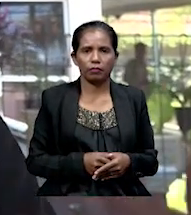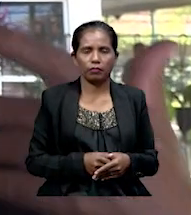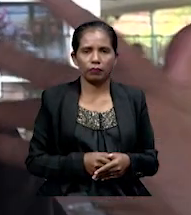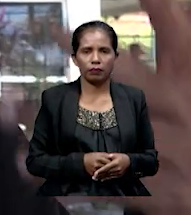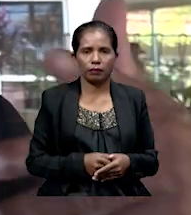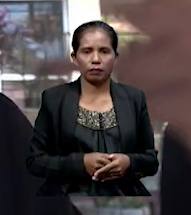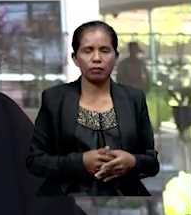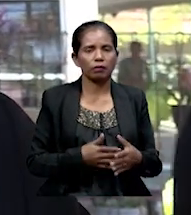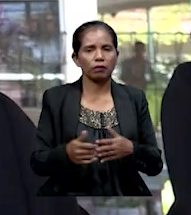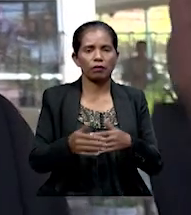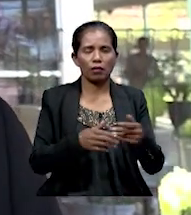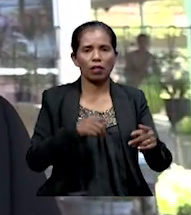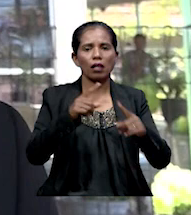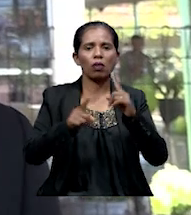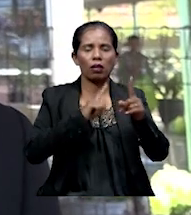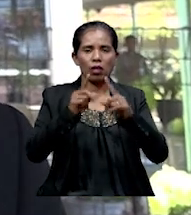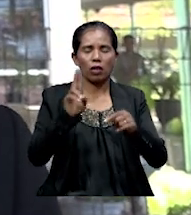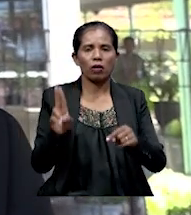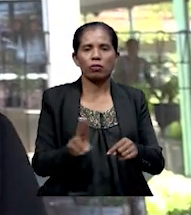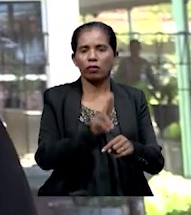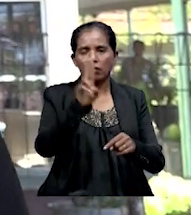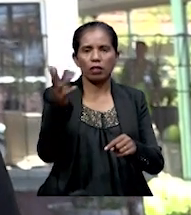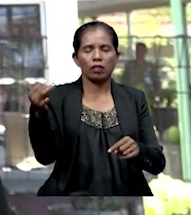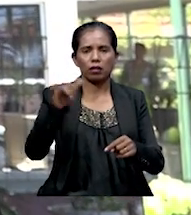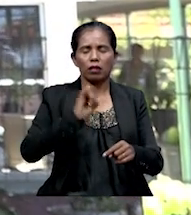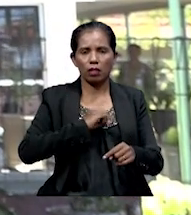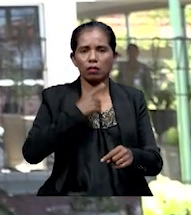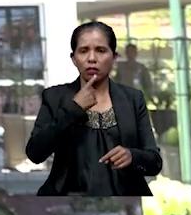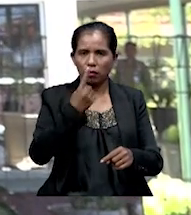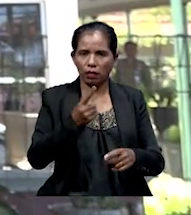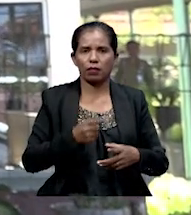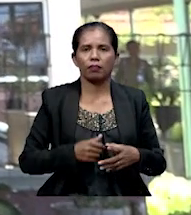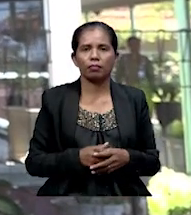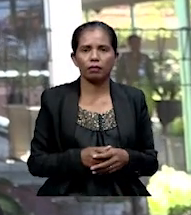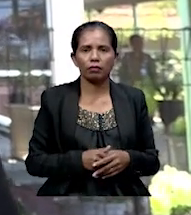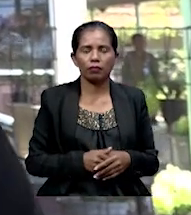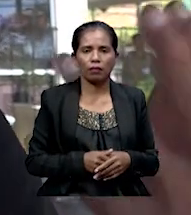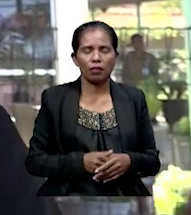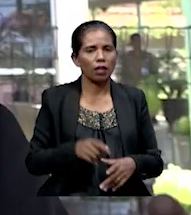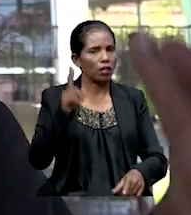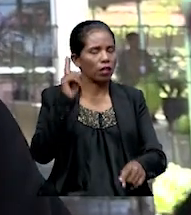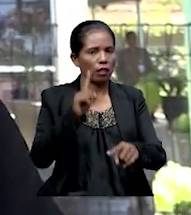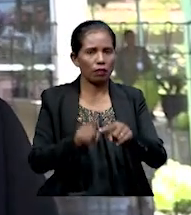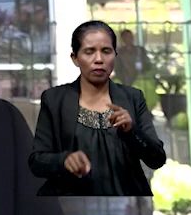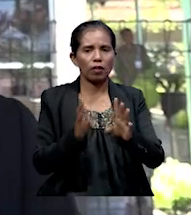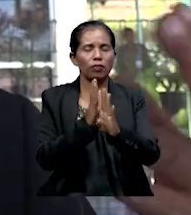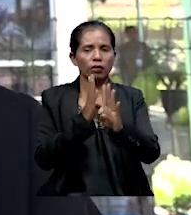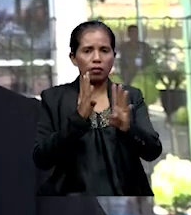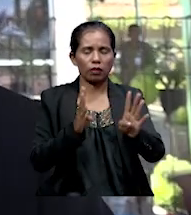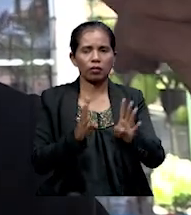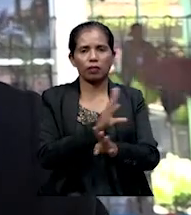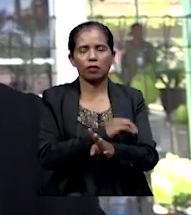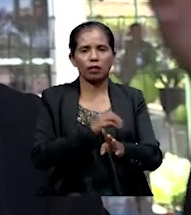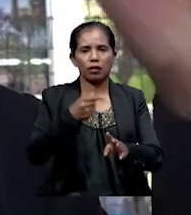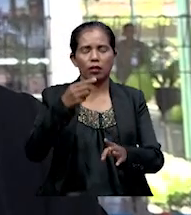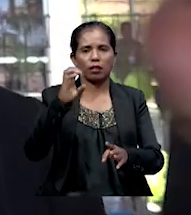Bem, Bahira, colhi a Universidade de Sida, ao sempre de mim. La bela forma de engenheiro, la bela